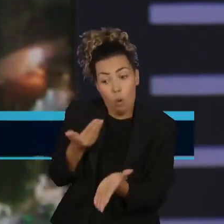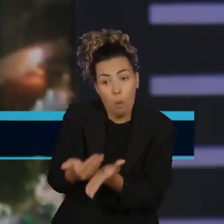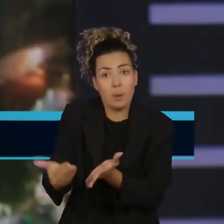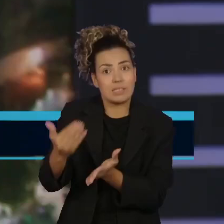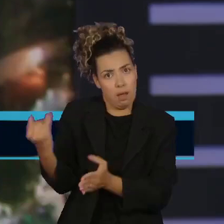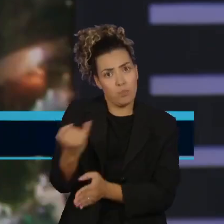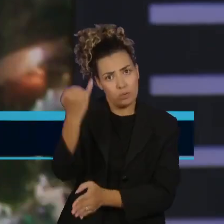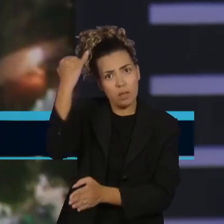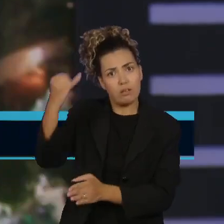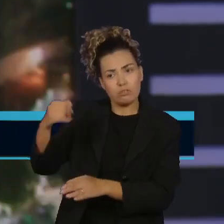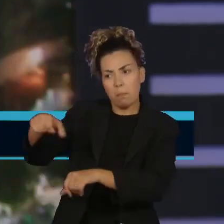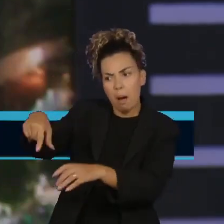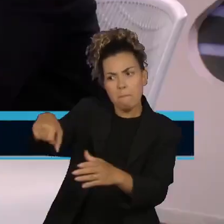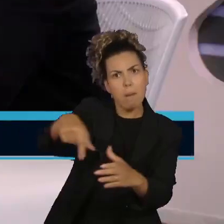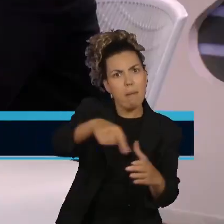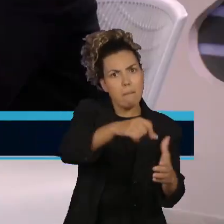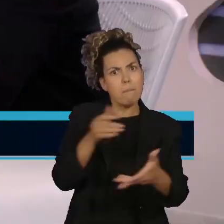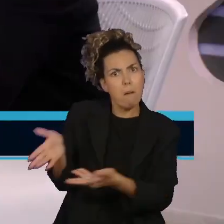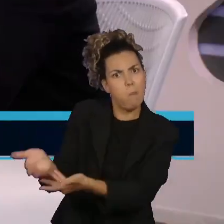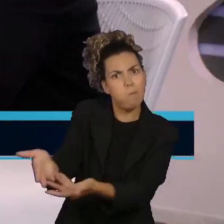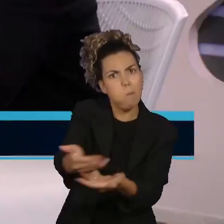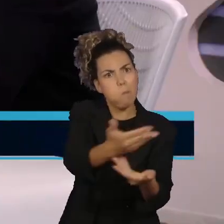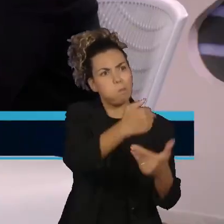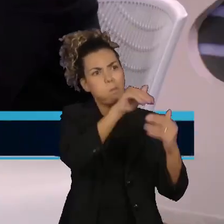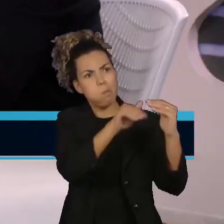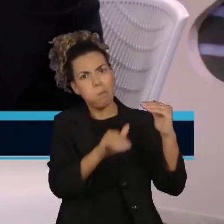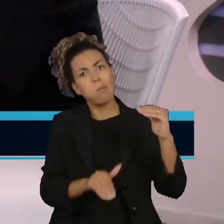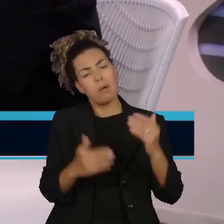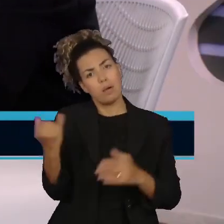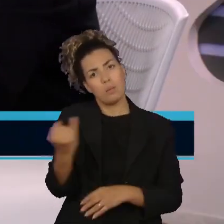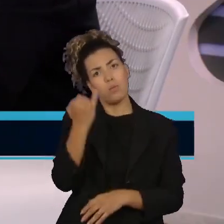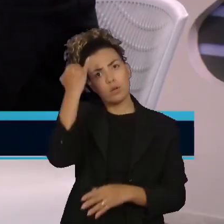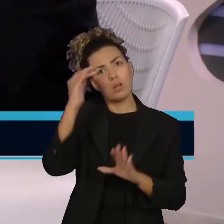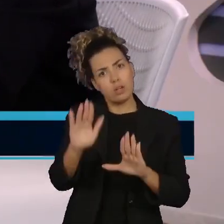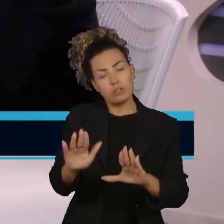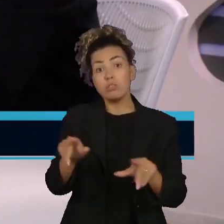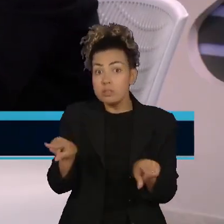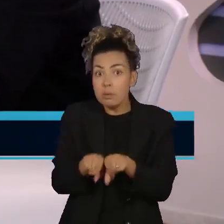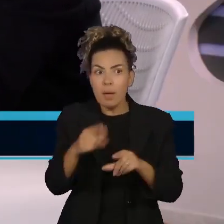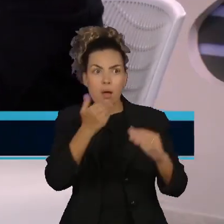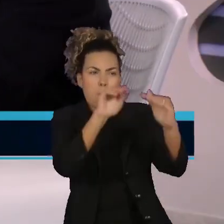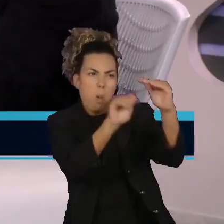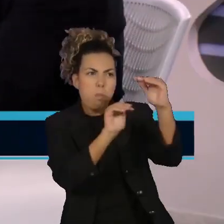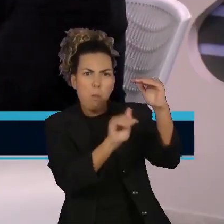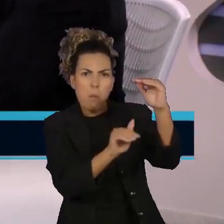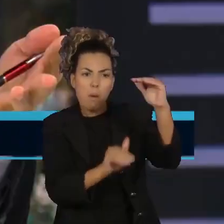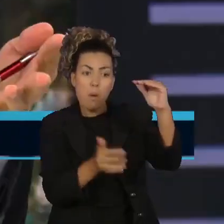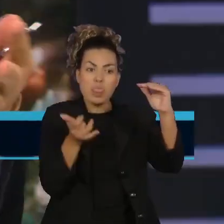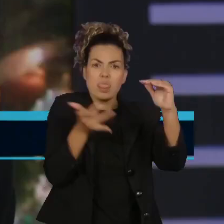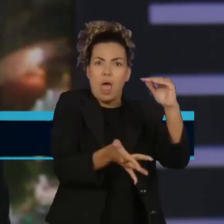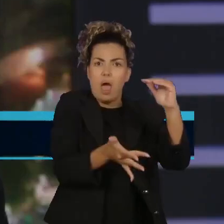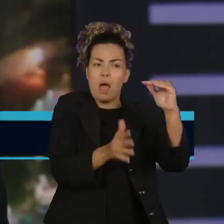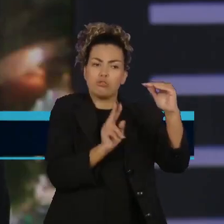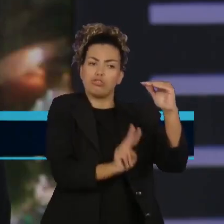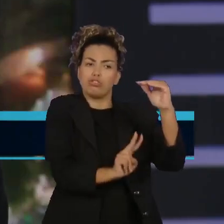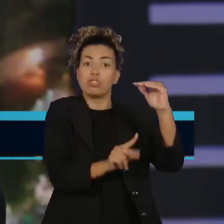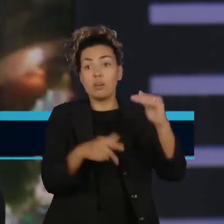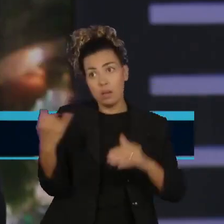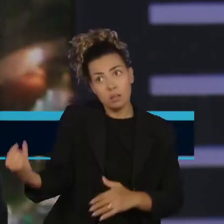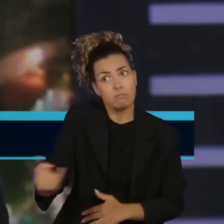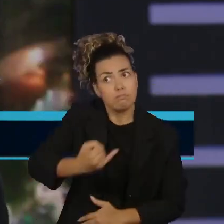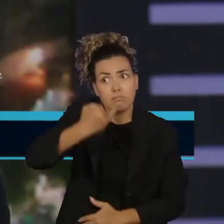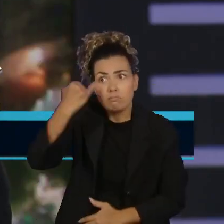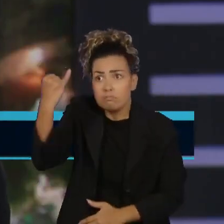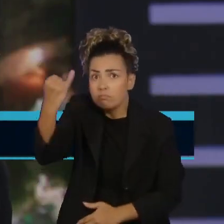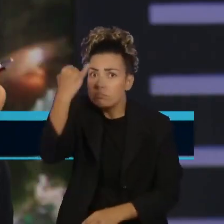O segundo é anúncio de que vão ter estoques reguladores de alguns produtos. Isso é importantíssimo, né? Porque o mercado varia mesmo de preço